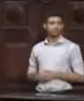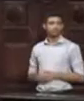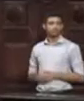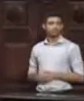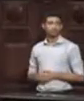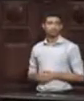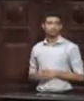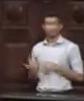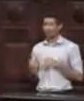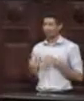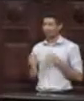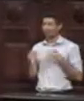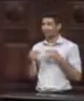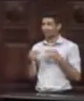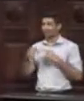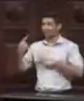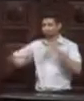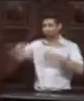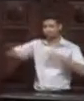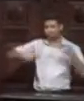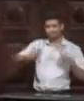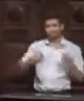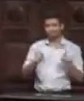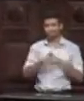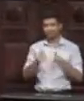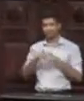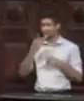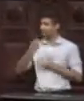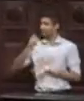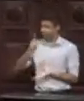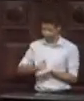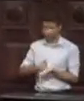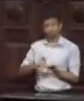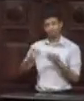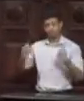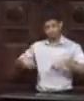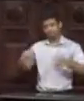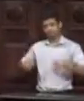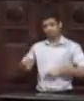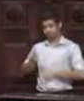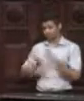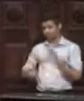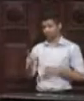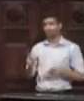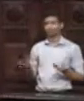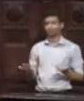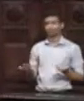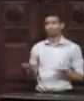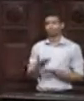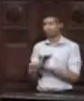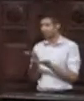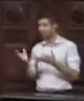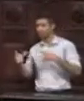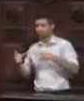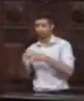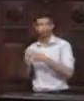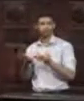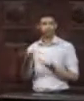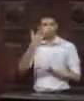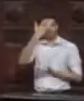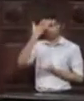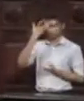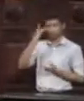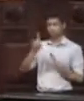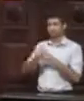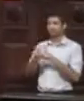uma discussão, a transparência que a sociedade está exigindo aí, dos negócios do Estado,